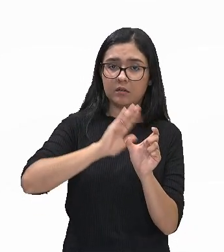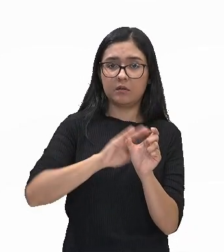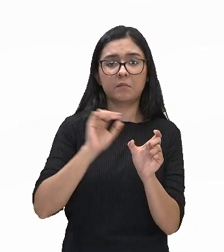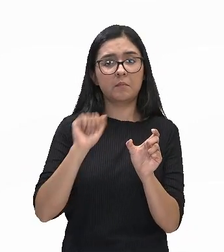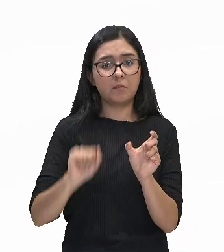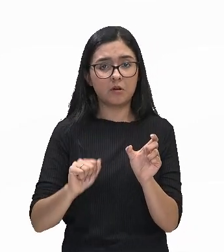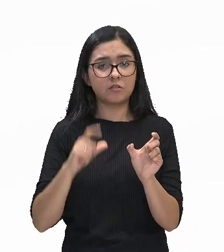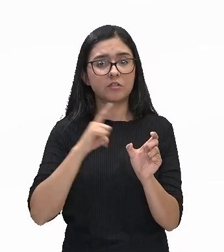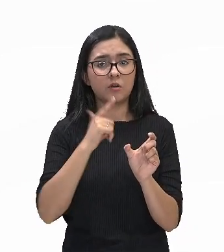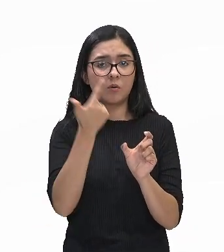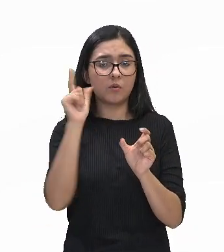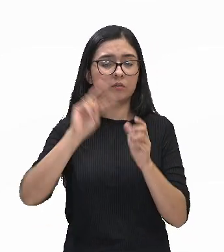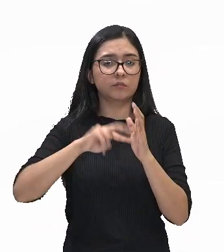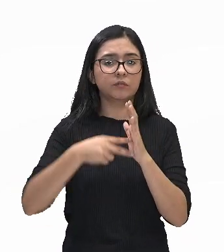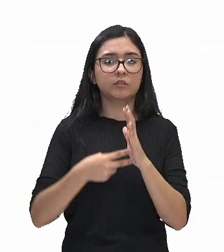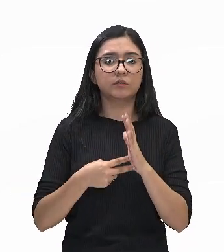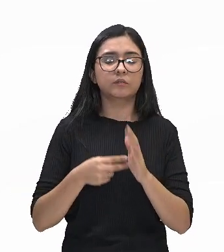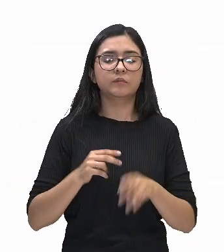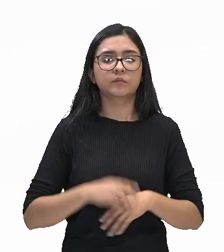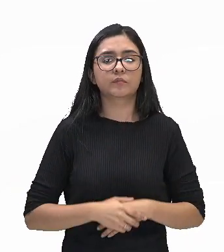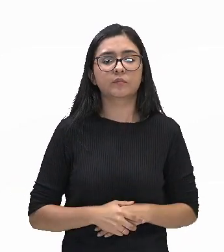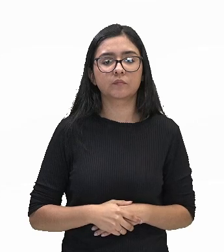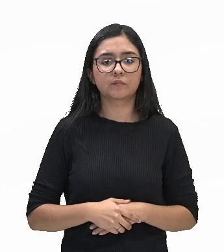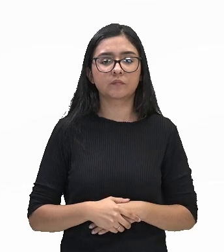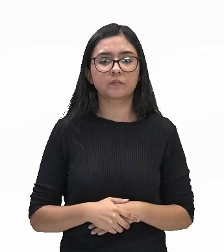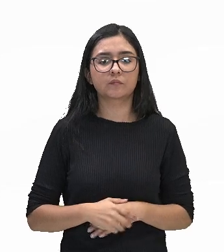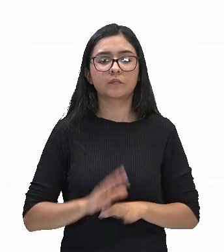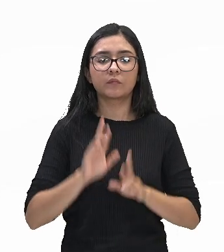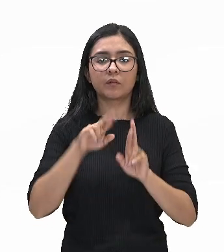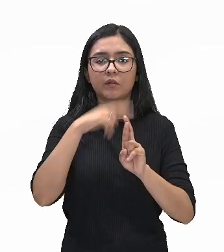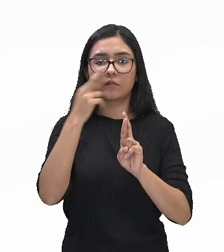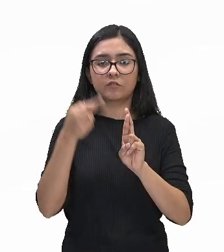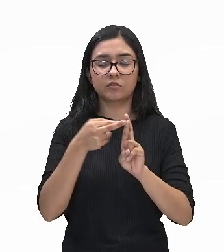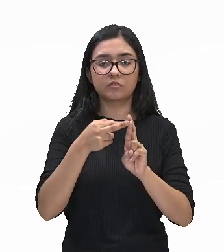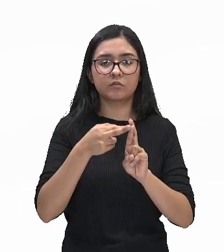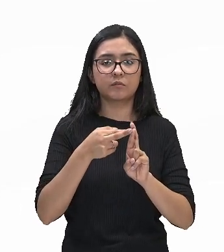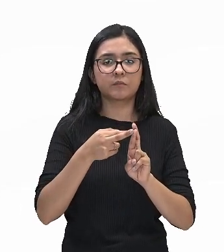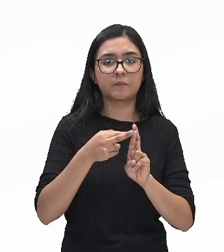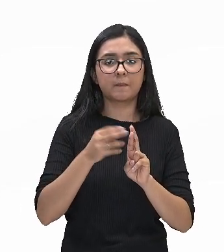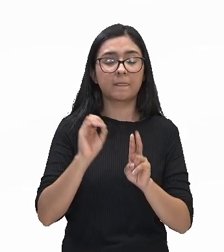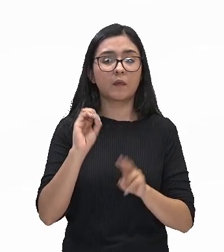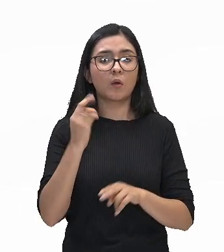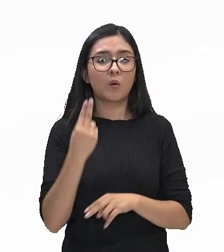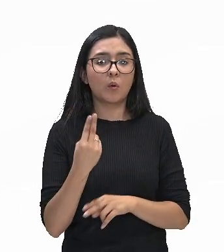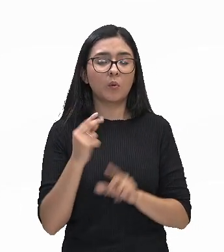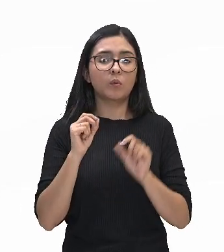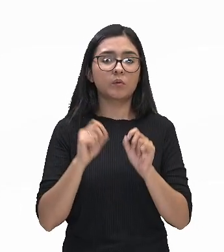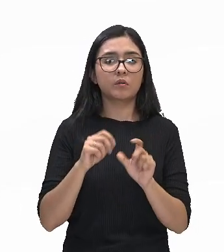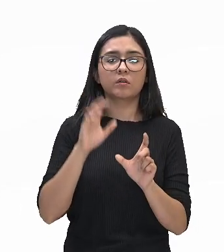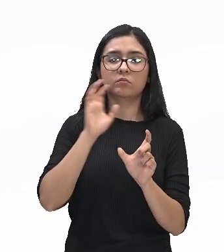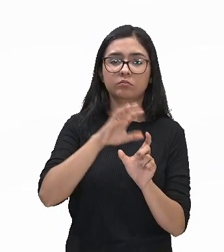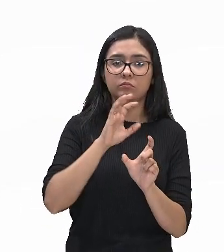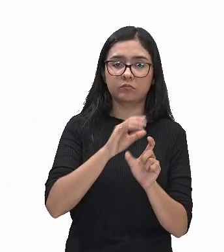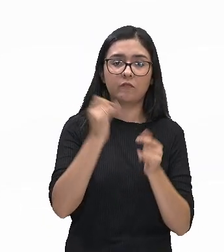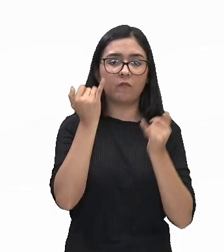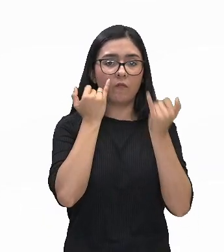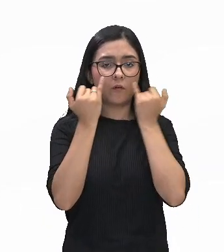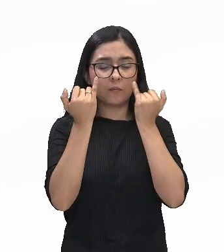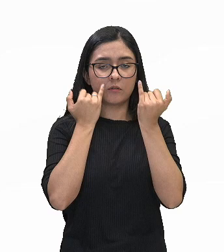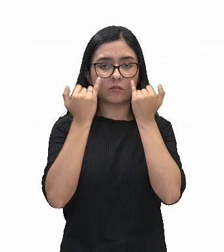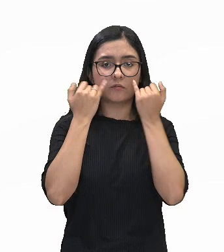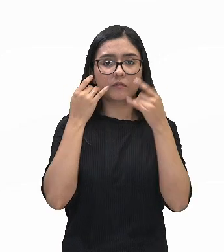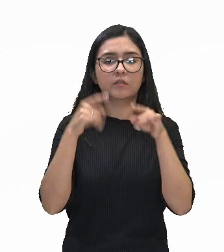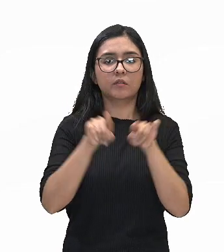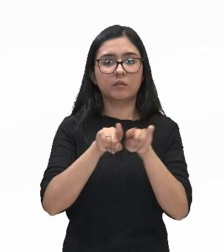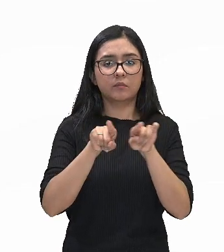outros sentidos para elas. Então, a função referencial ou denotativa, informativa, né, que chamamos também,